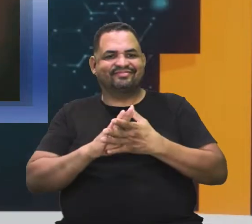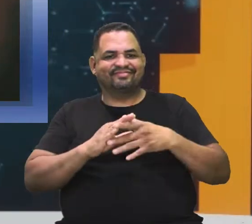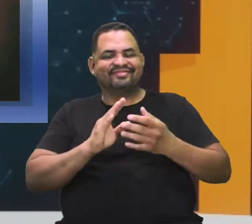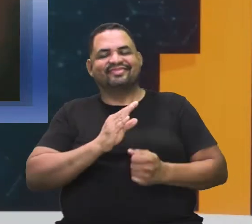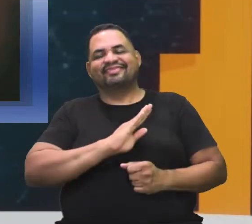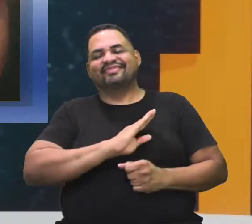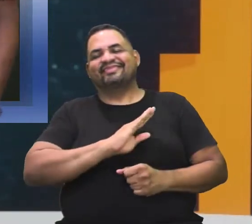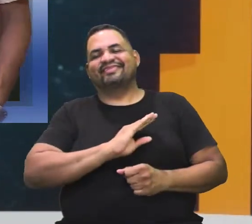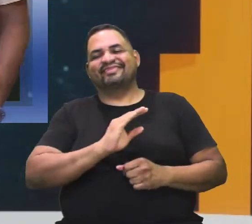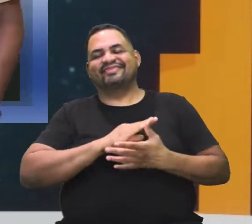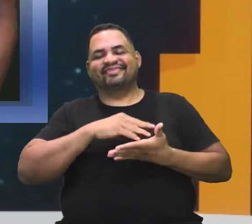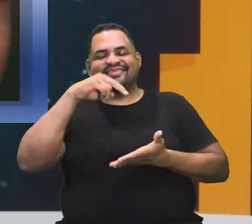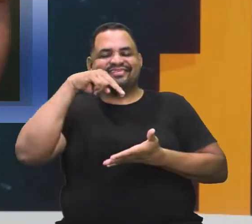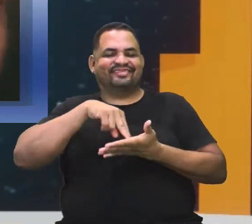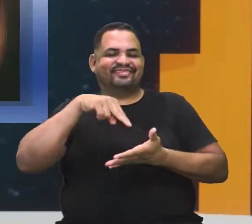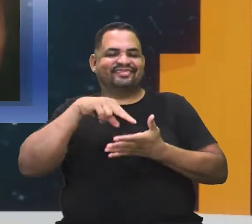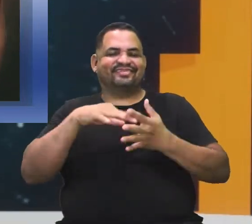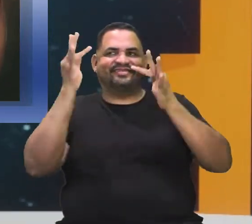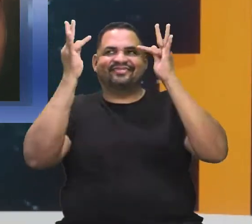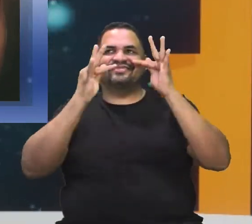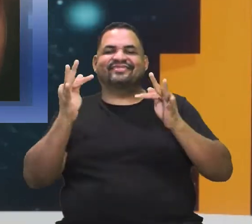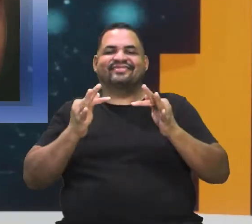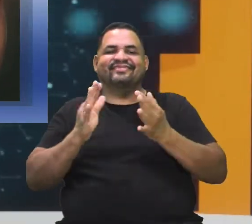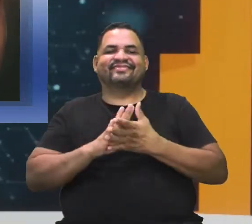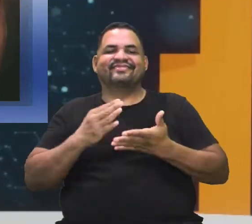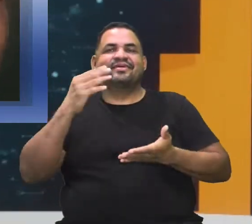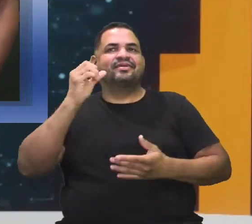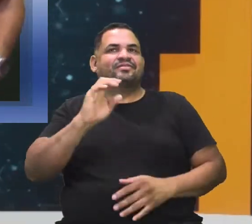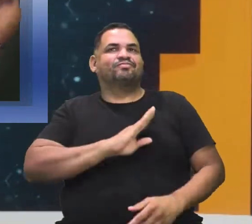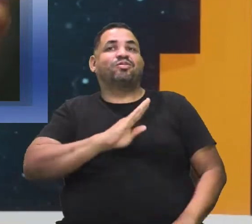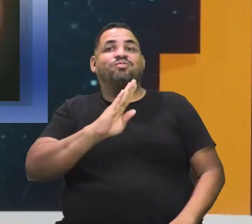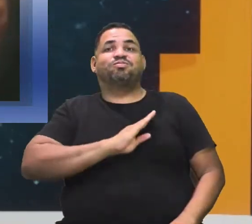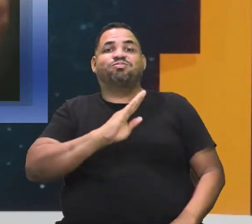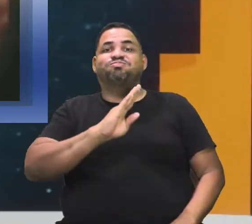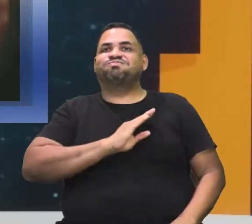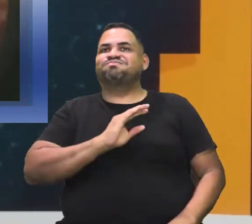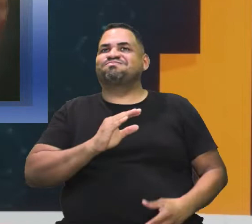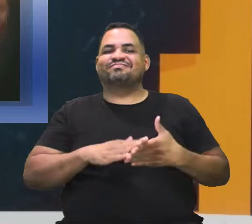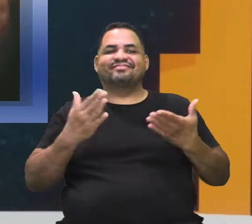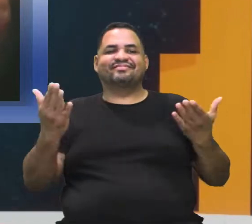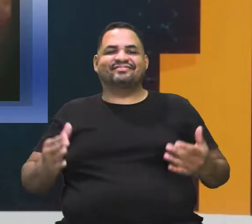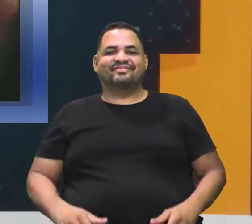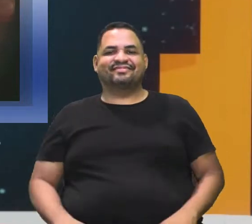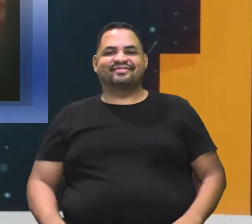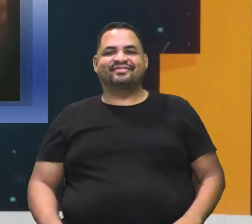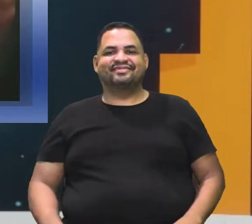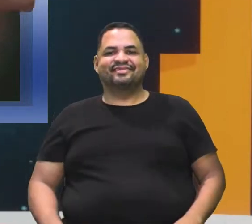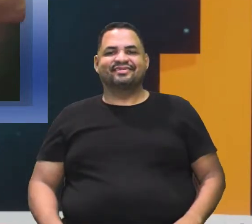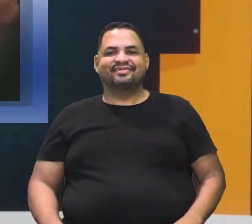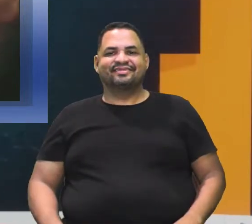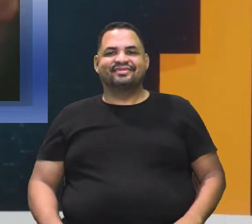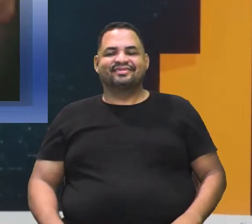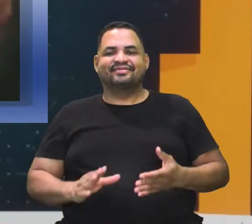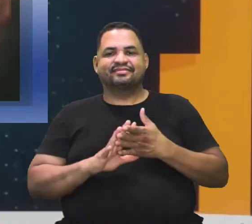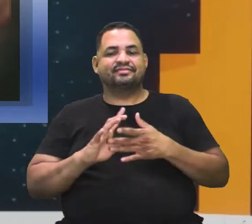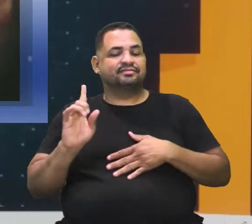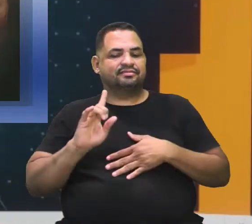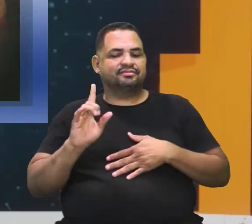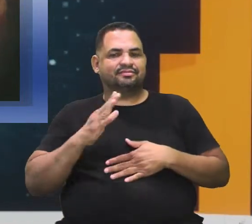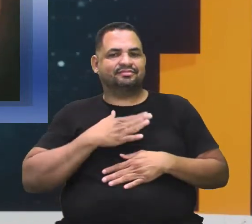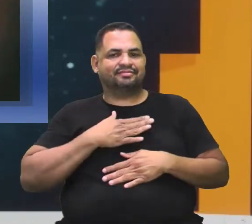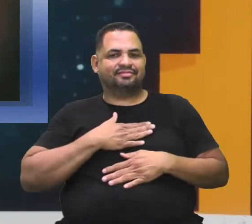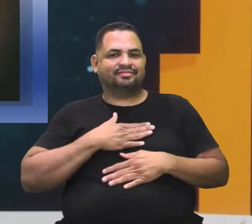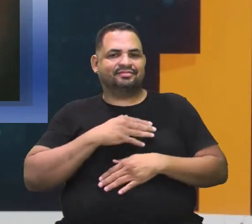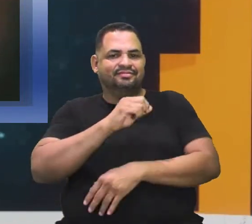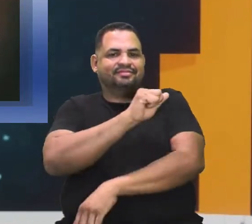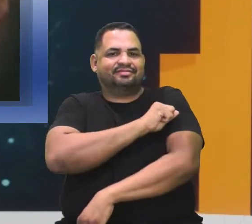com o coração alegre, feliz, bate mais forte quando a gente tem essas notícias aí. Eles não foram os meus alunos, porque era o